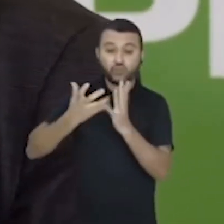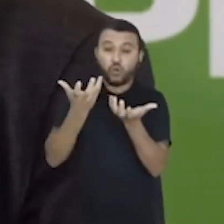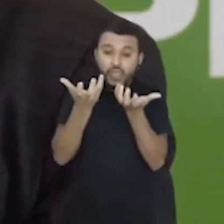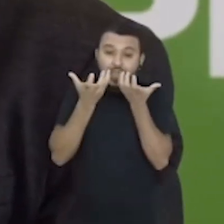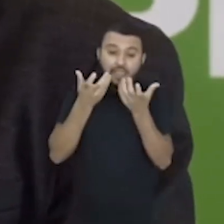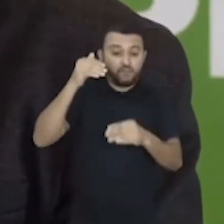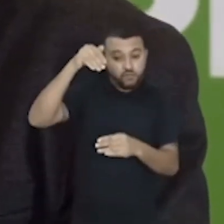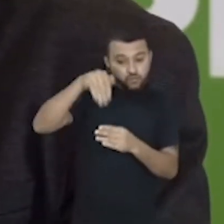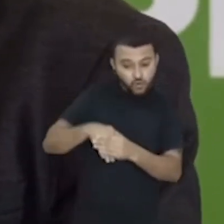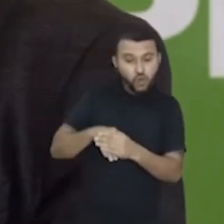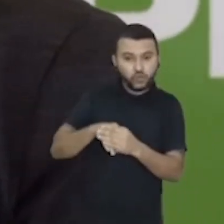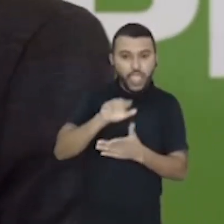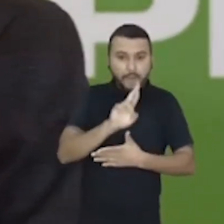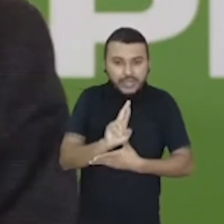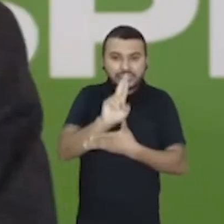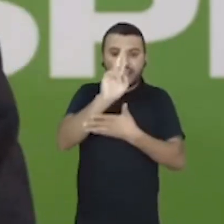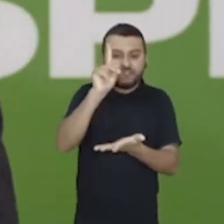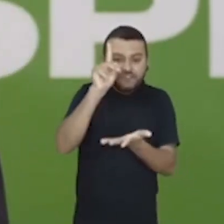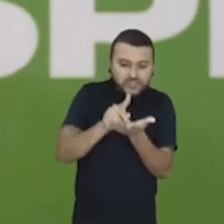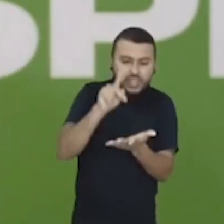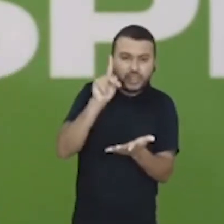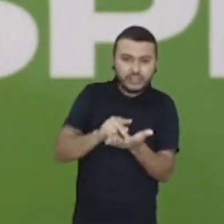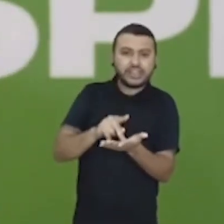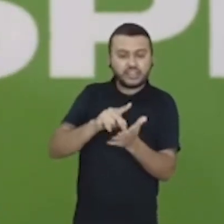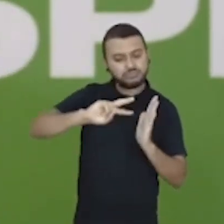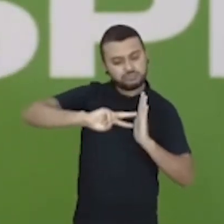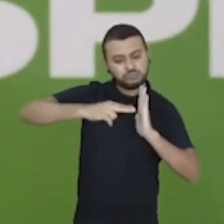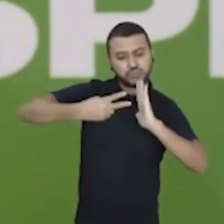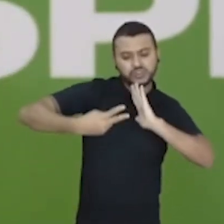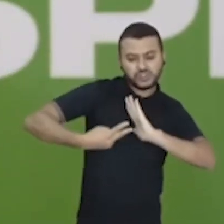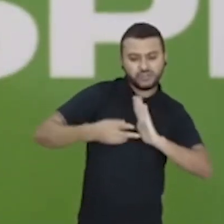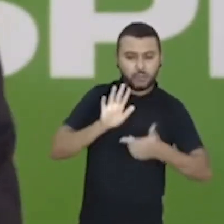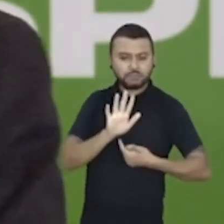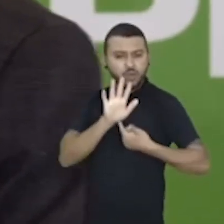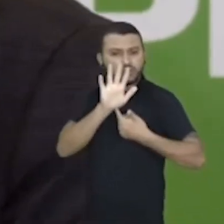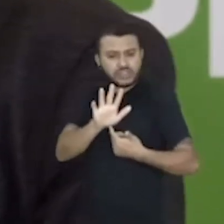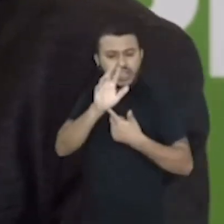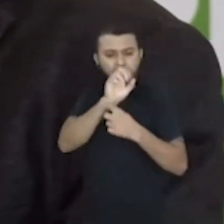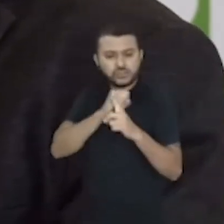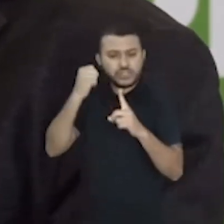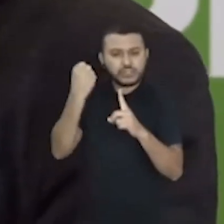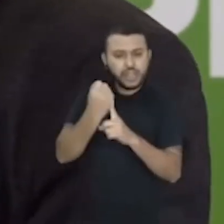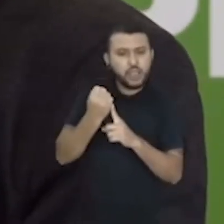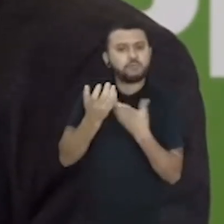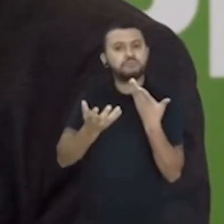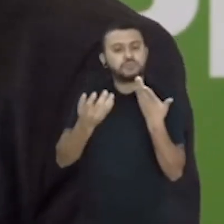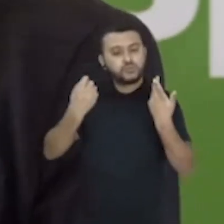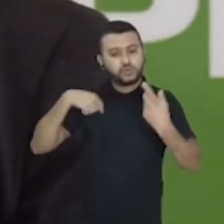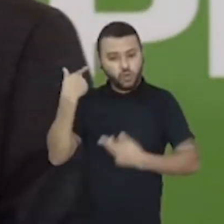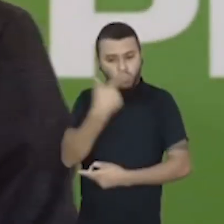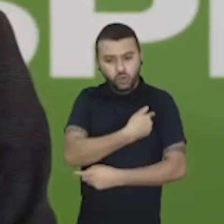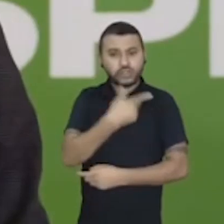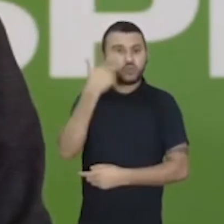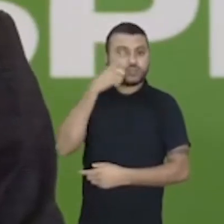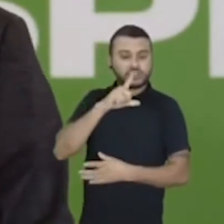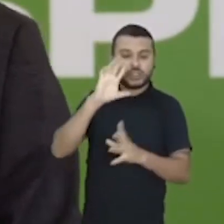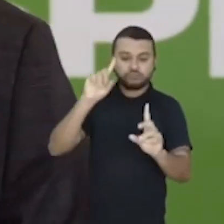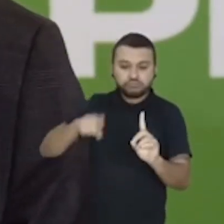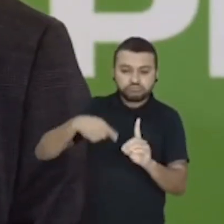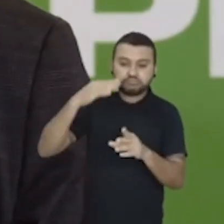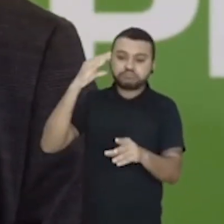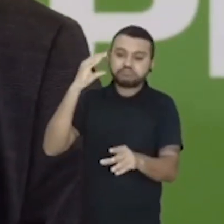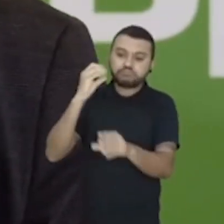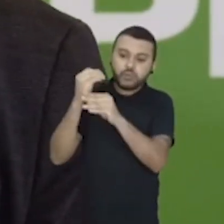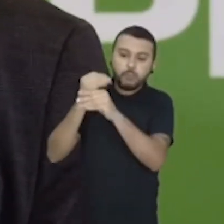um representatividade que tem o significância política nesse país para que a gente consiga somar no bloco e